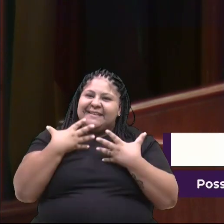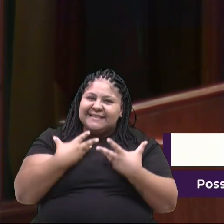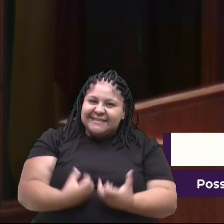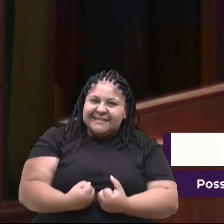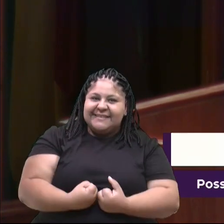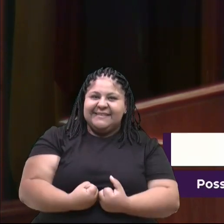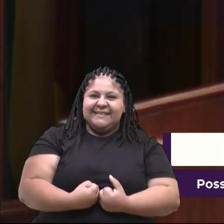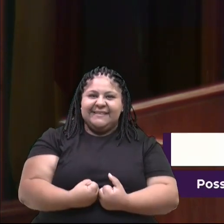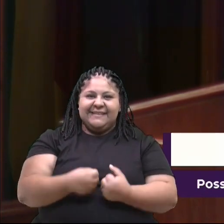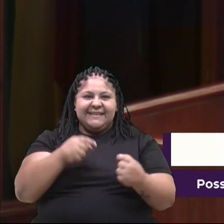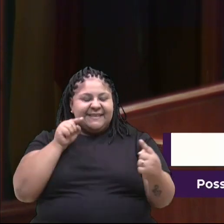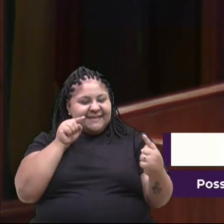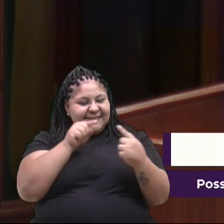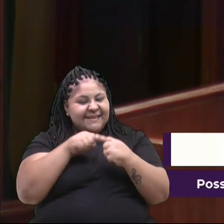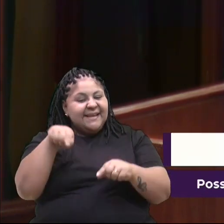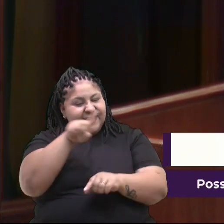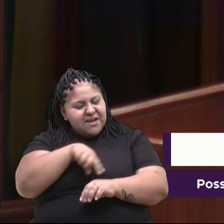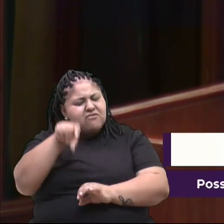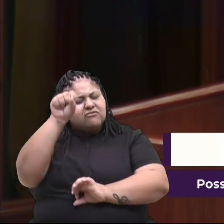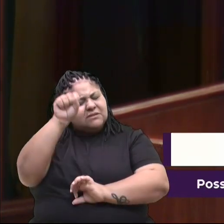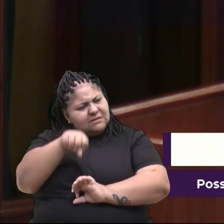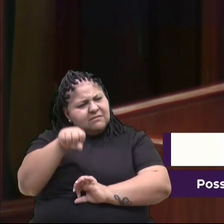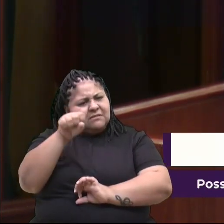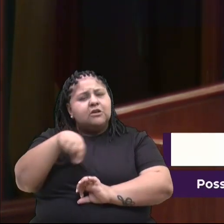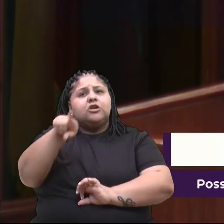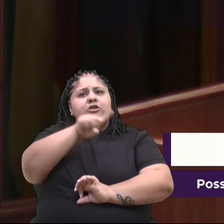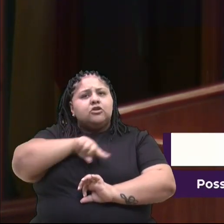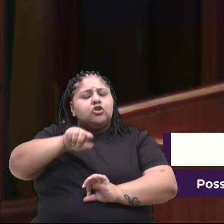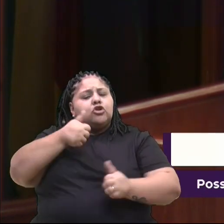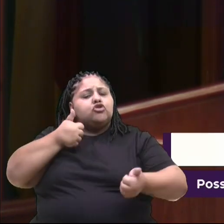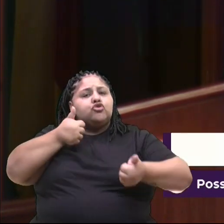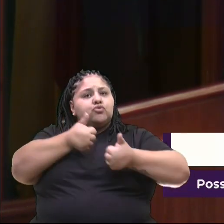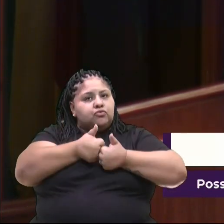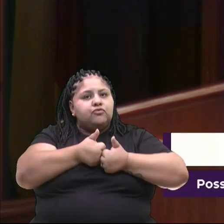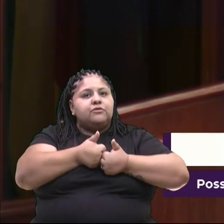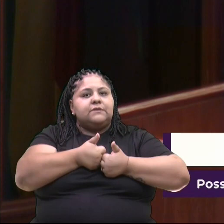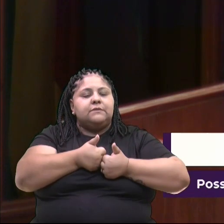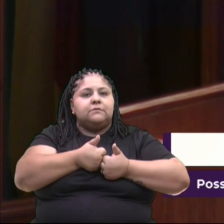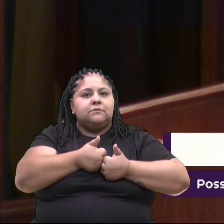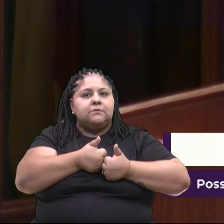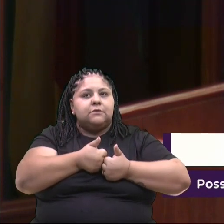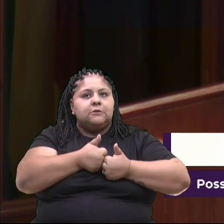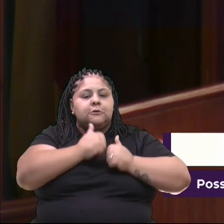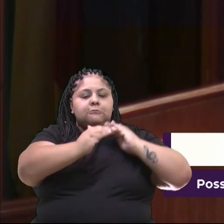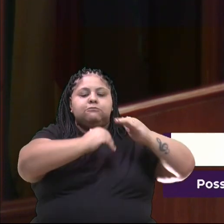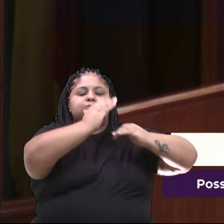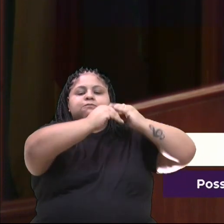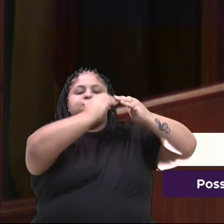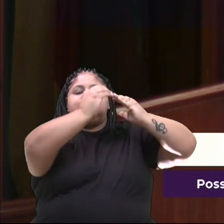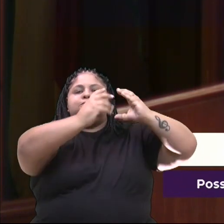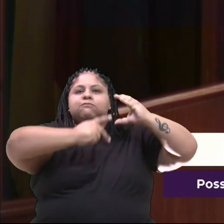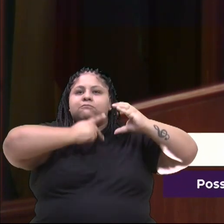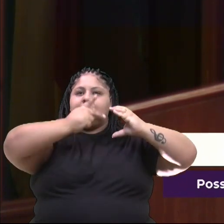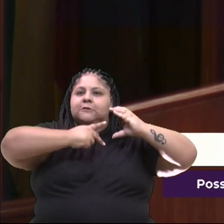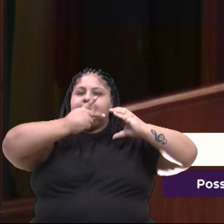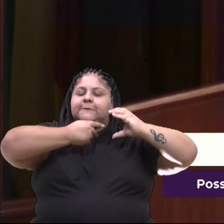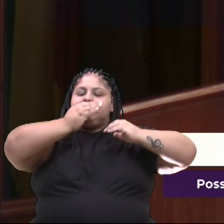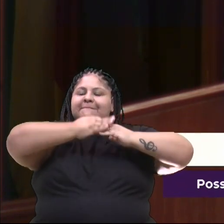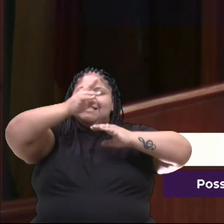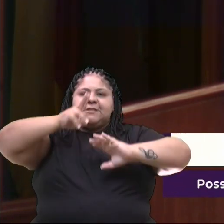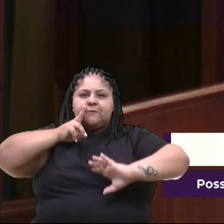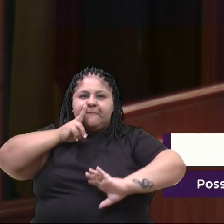essa missão. Eu tenho certeza que nós vamos juntos construir uma Câmara cada vez mais